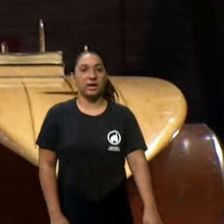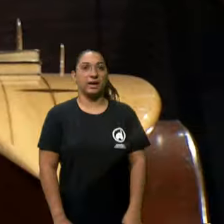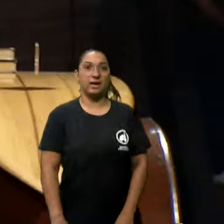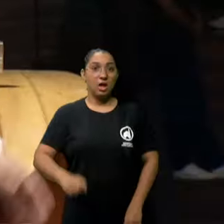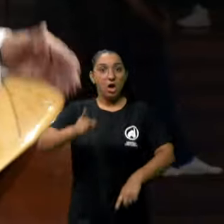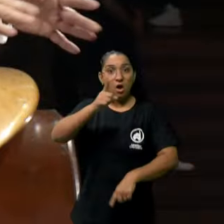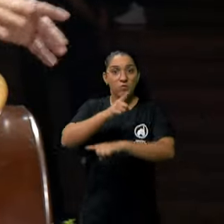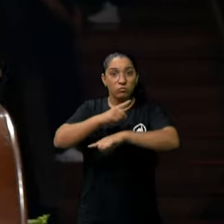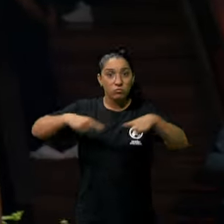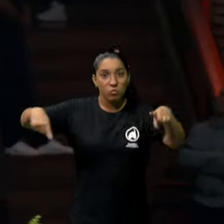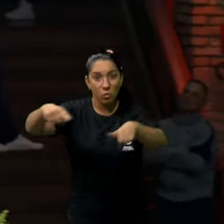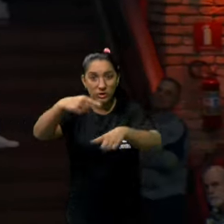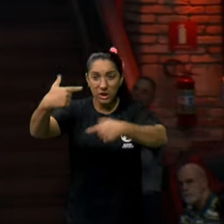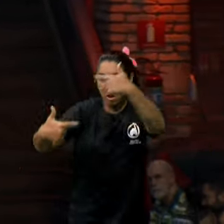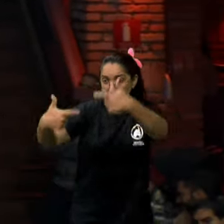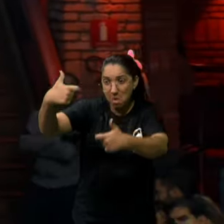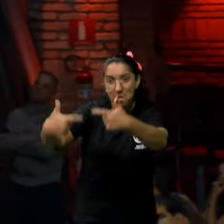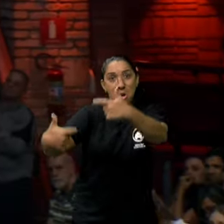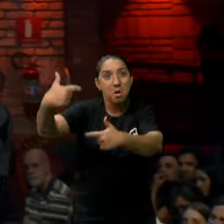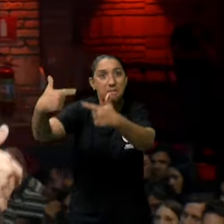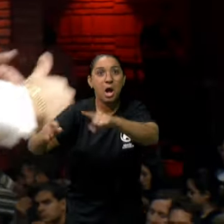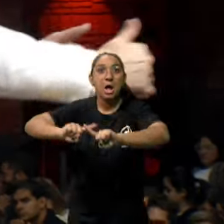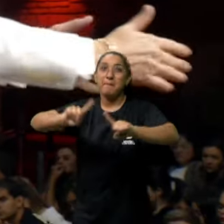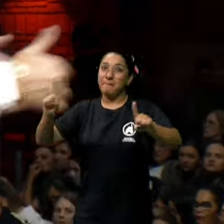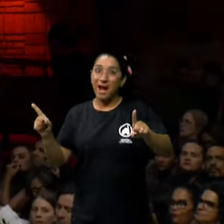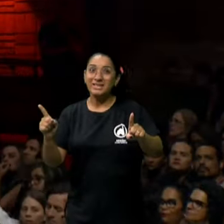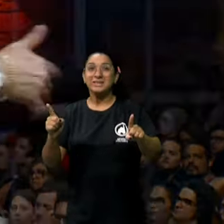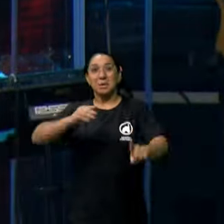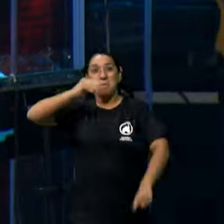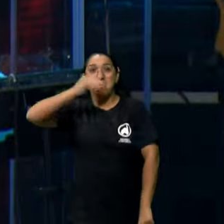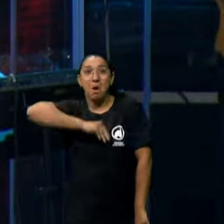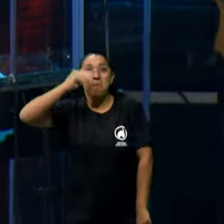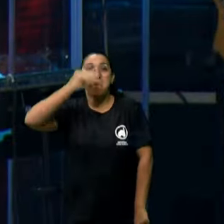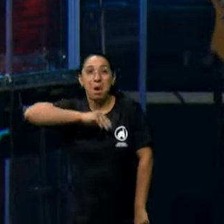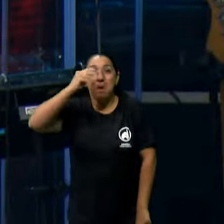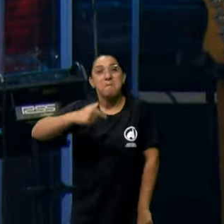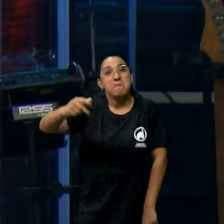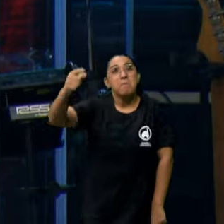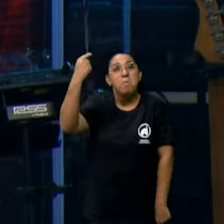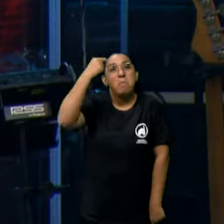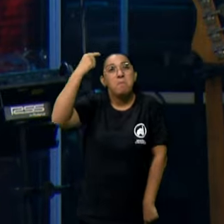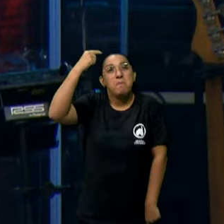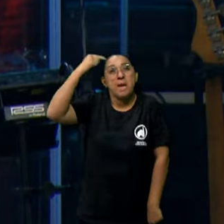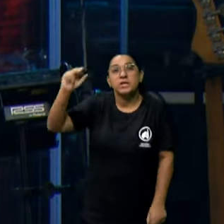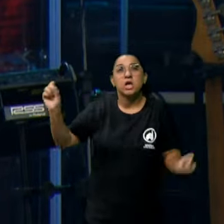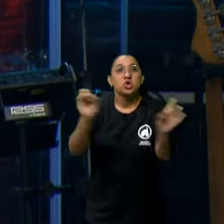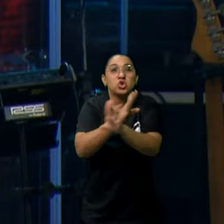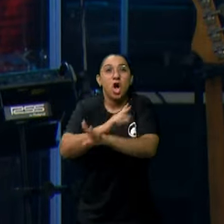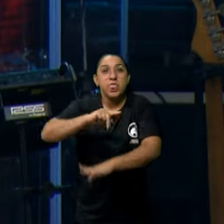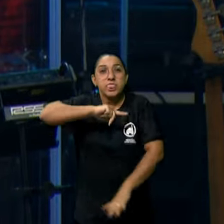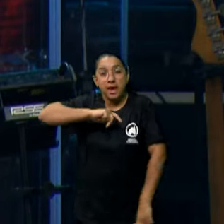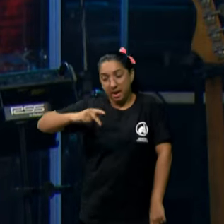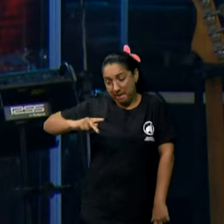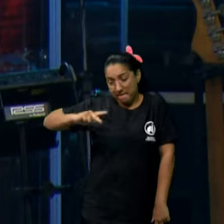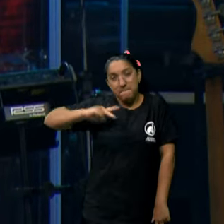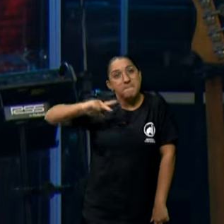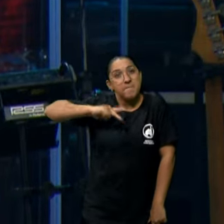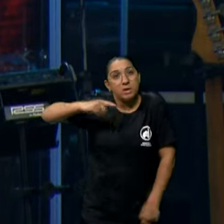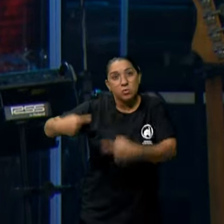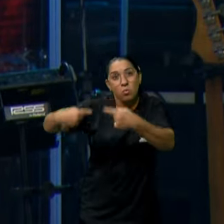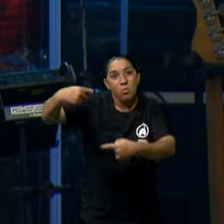porque não estão pelejando no quadrante certo eles estão pensando o quê pessoal nessa tua luta não é pessoal ele nas